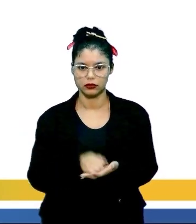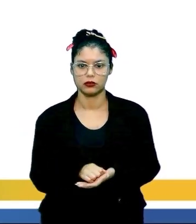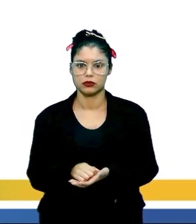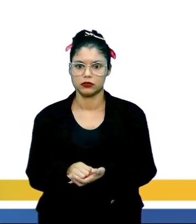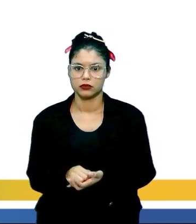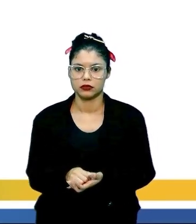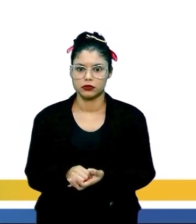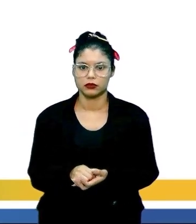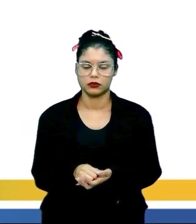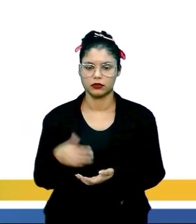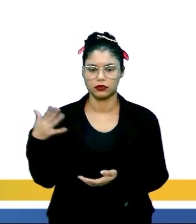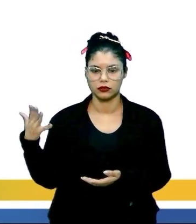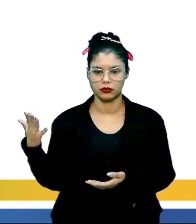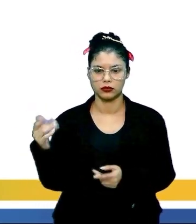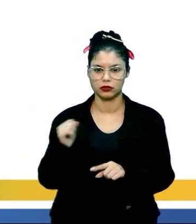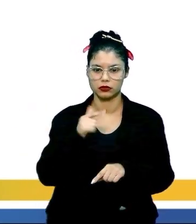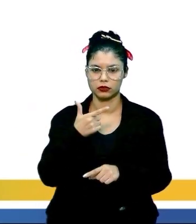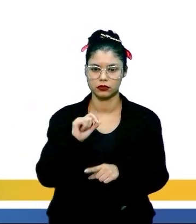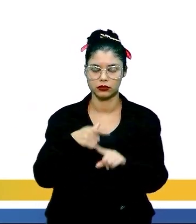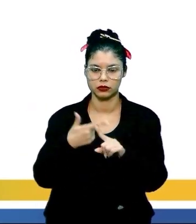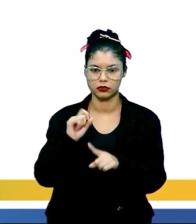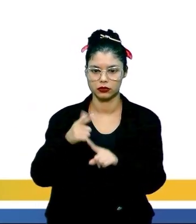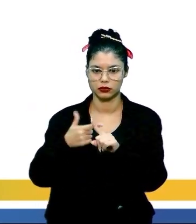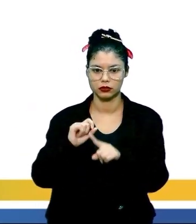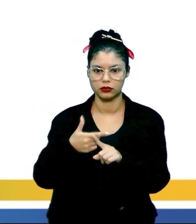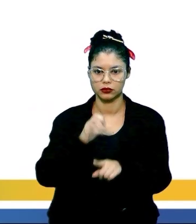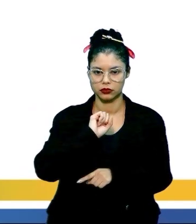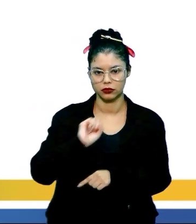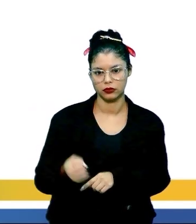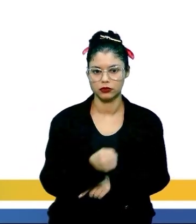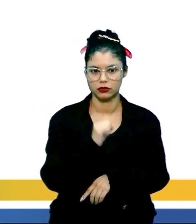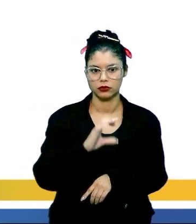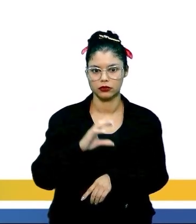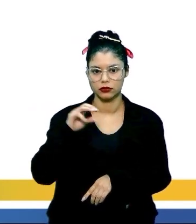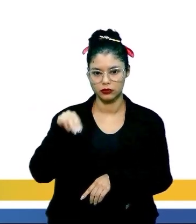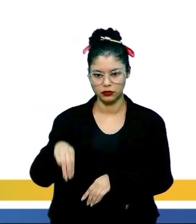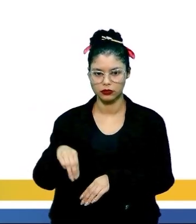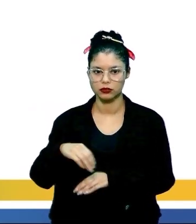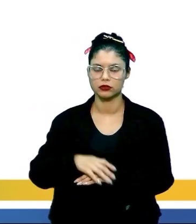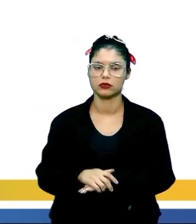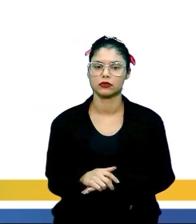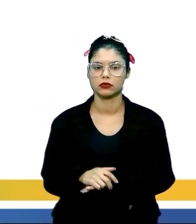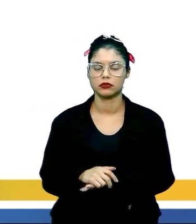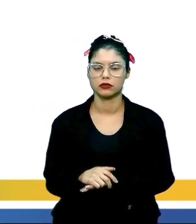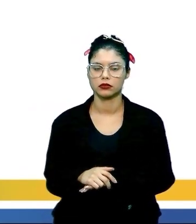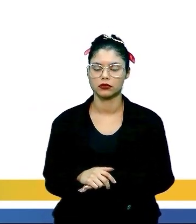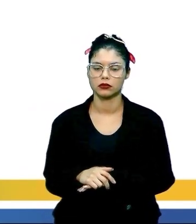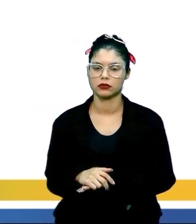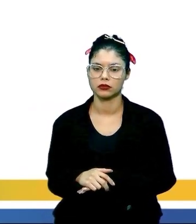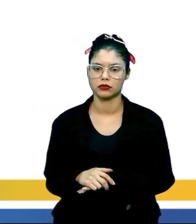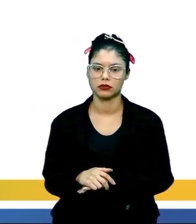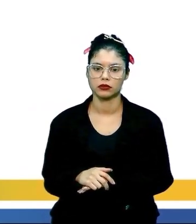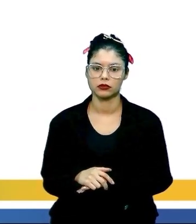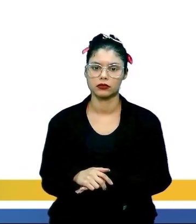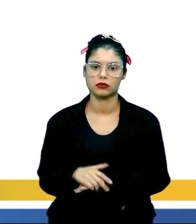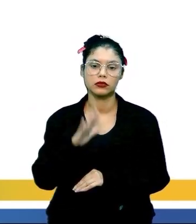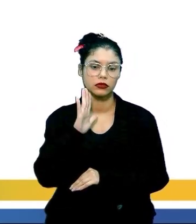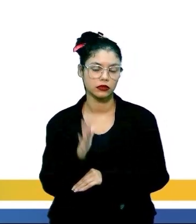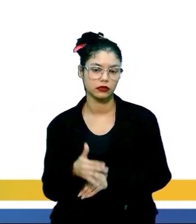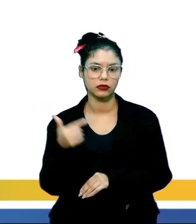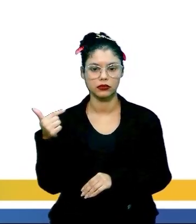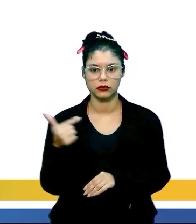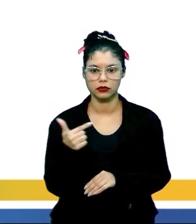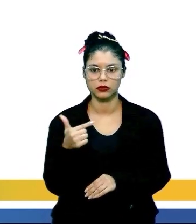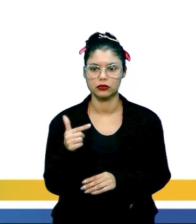desse jeito, ó. 20 vezes 20 vezes 20, logo nós teremos um volume de 8.000 centímetros cúbicos. Já o